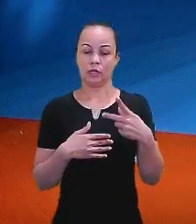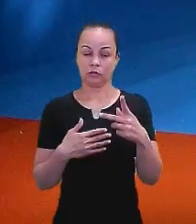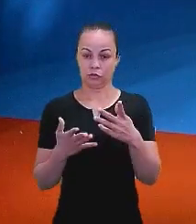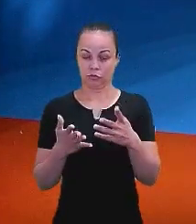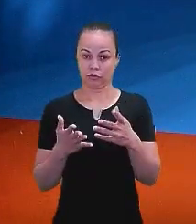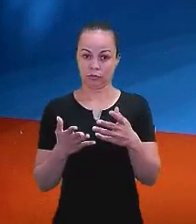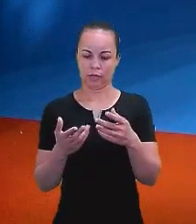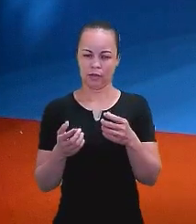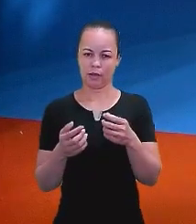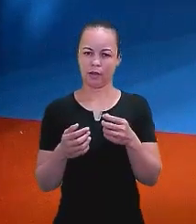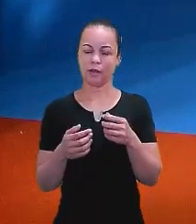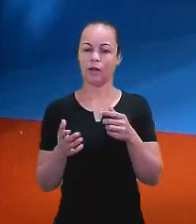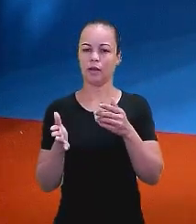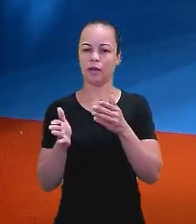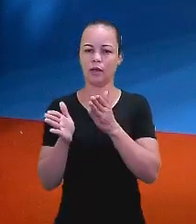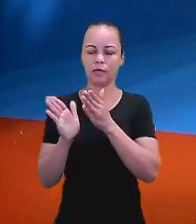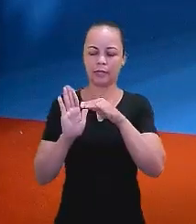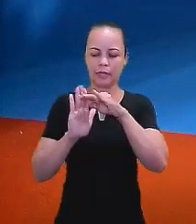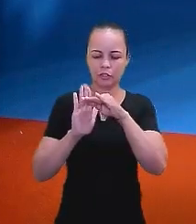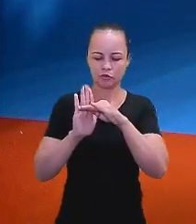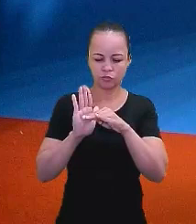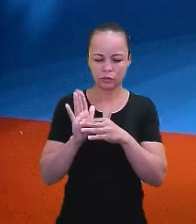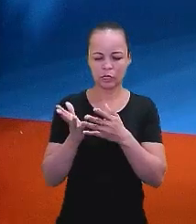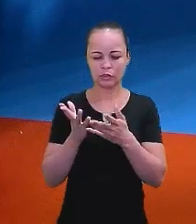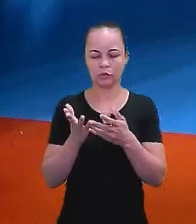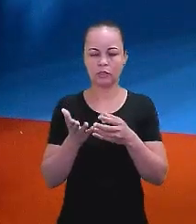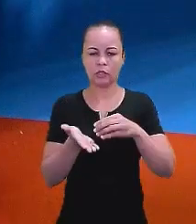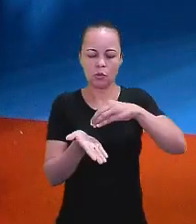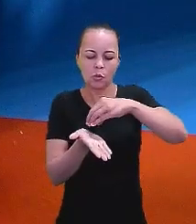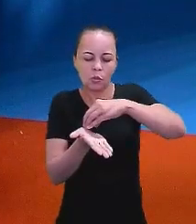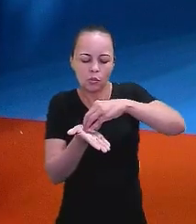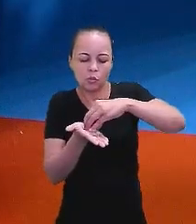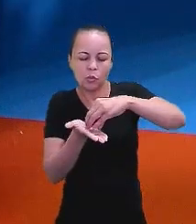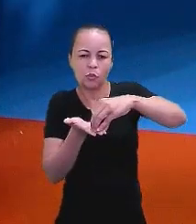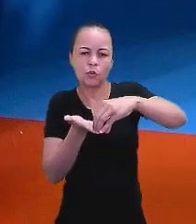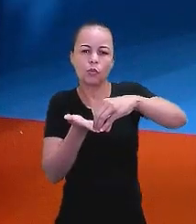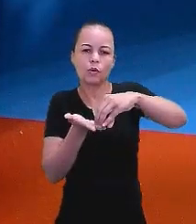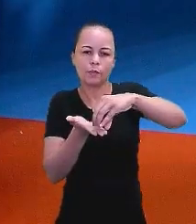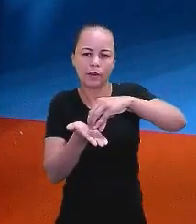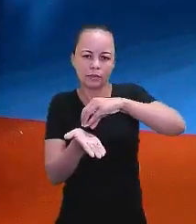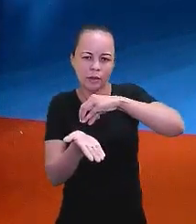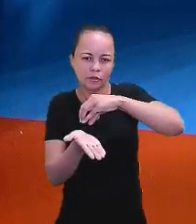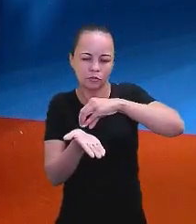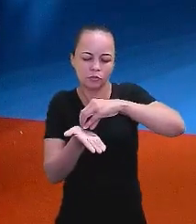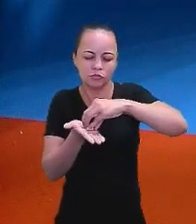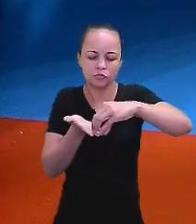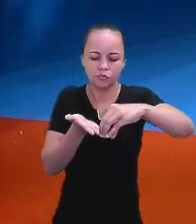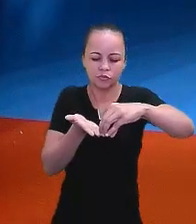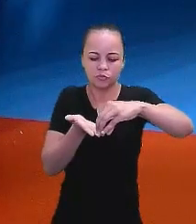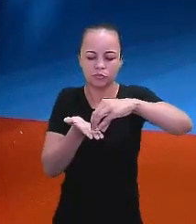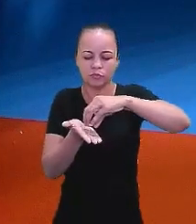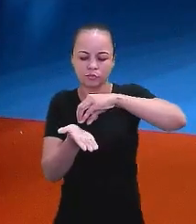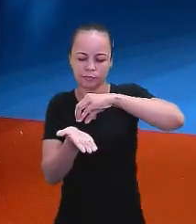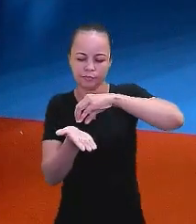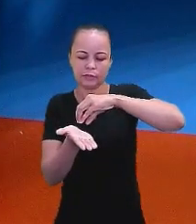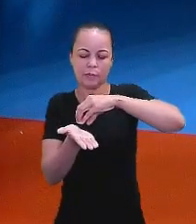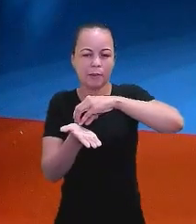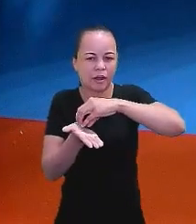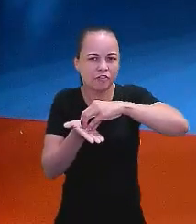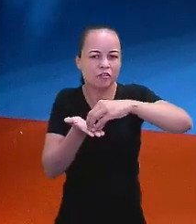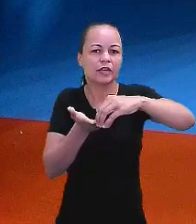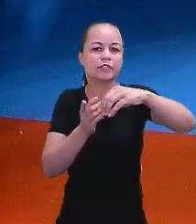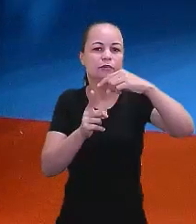dados da questão, deduzimos que o carrinho anda apenas para frente e para trás. Não é o que ele diz? Para a